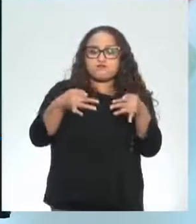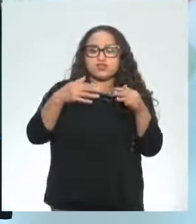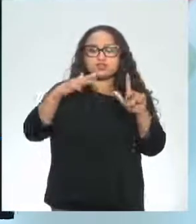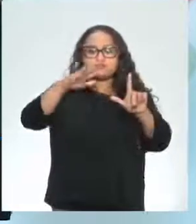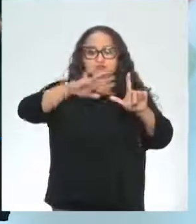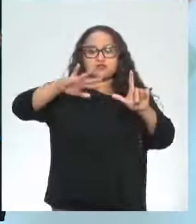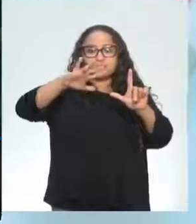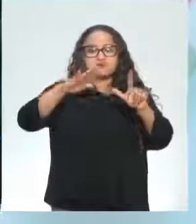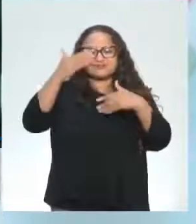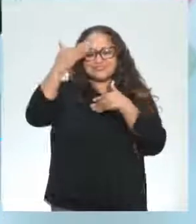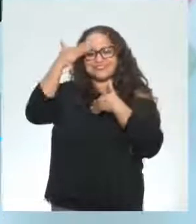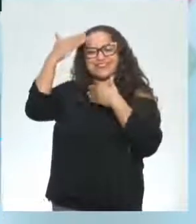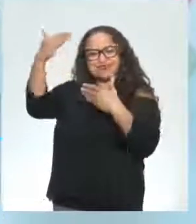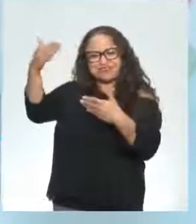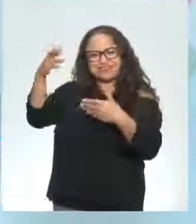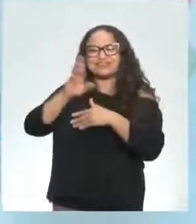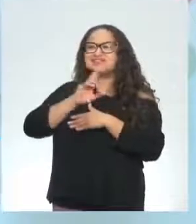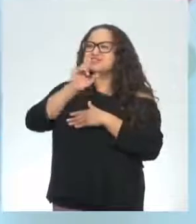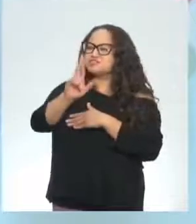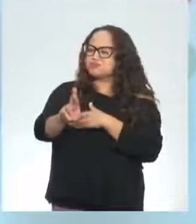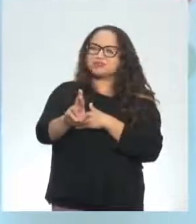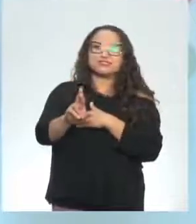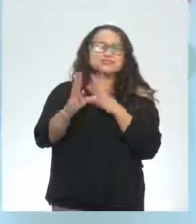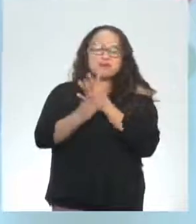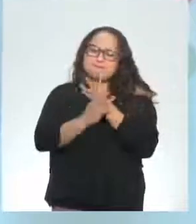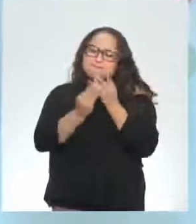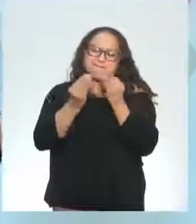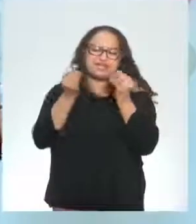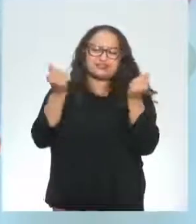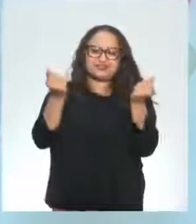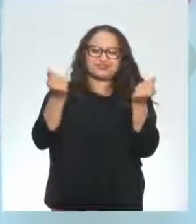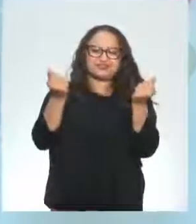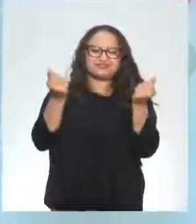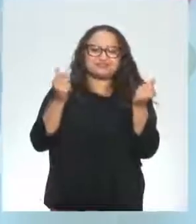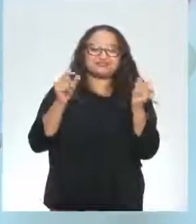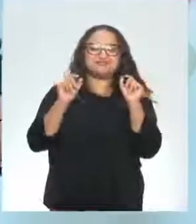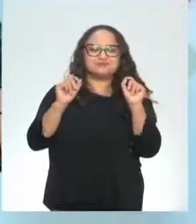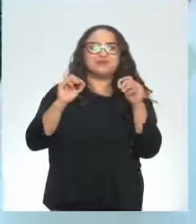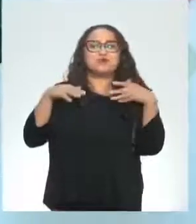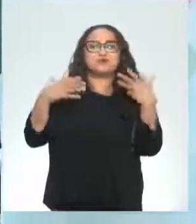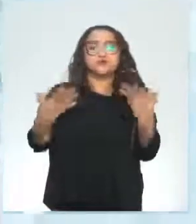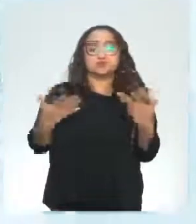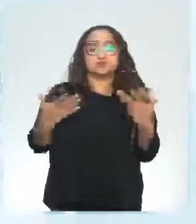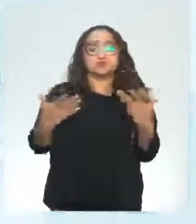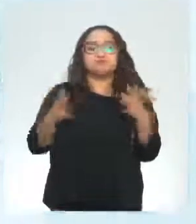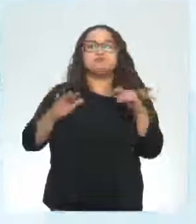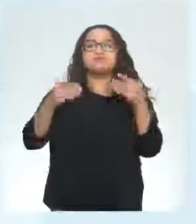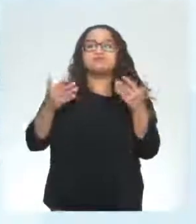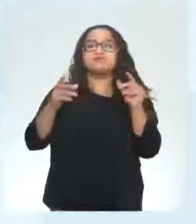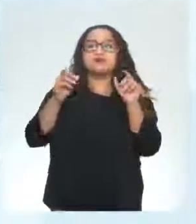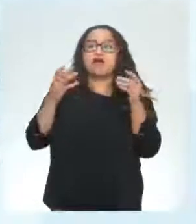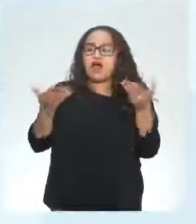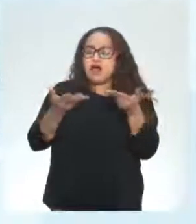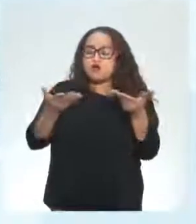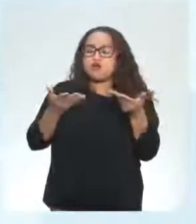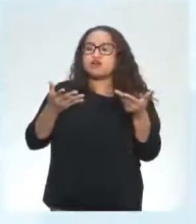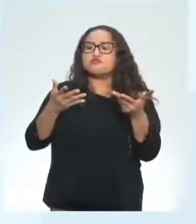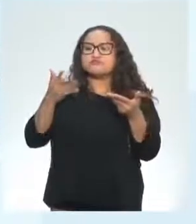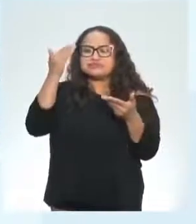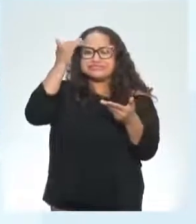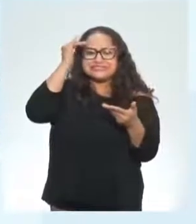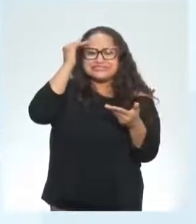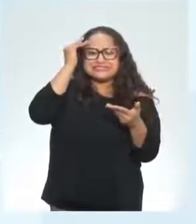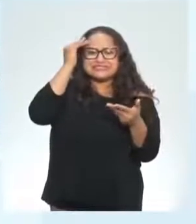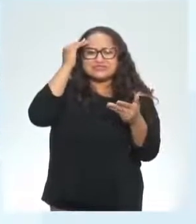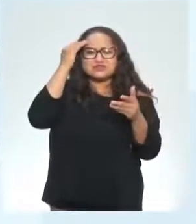viu, gente? Todas as respostas aí muito interessantes, com muita propriedade. Olha só. Então, vamos agora entender um pouquinho